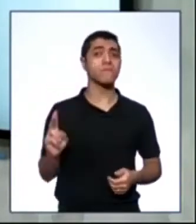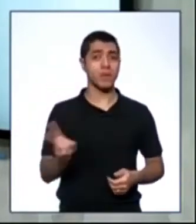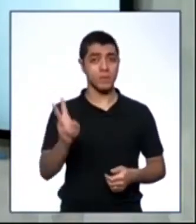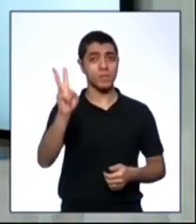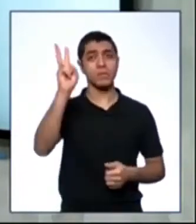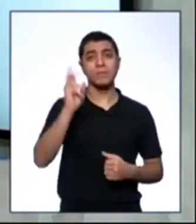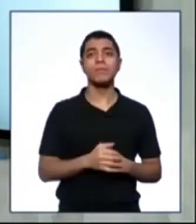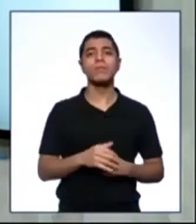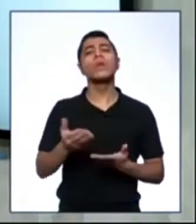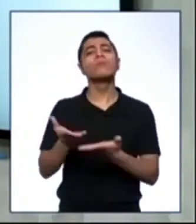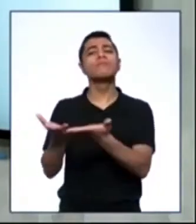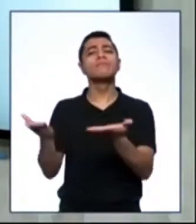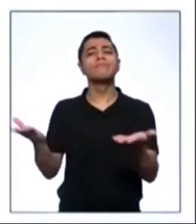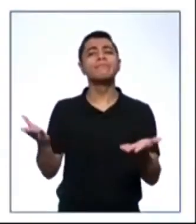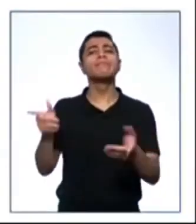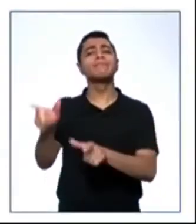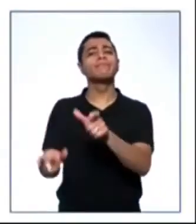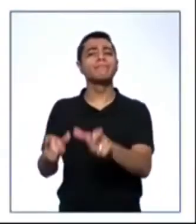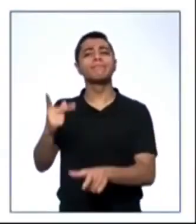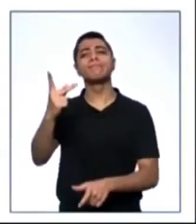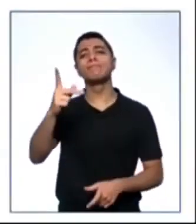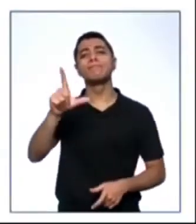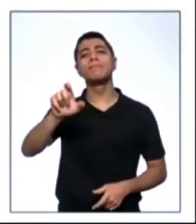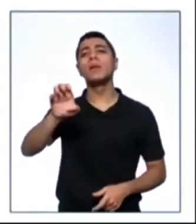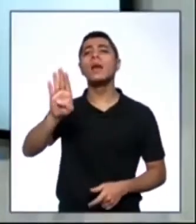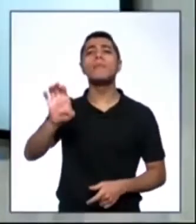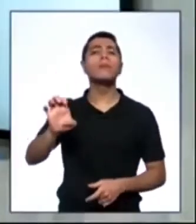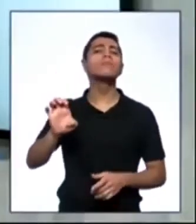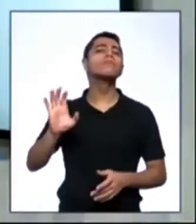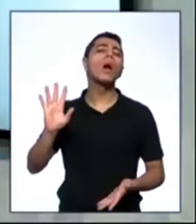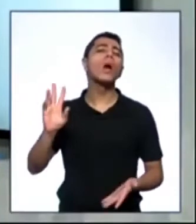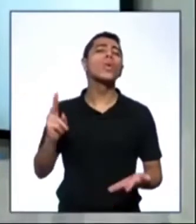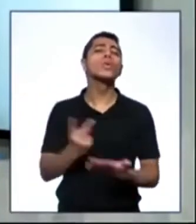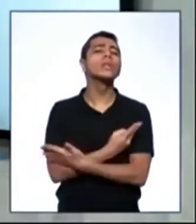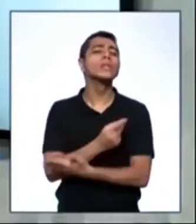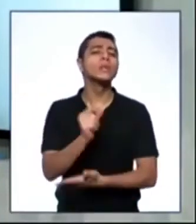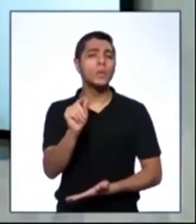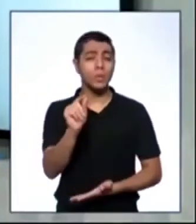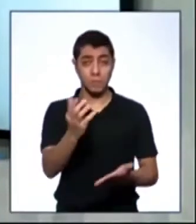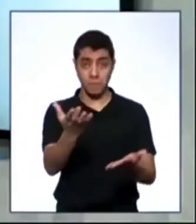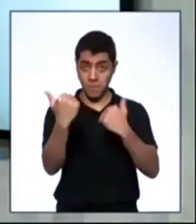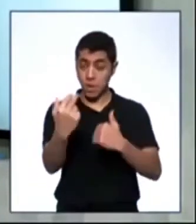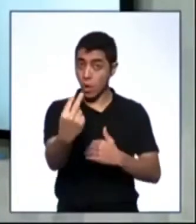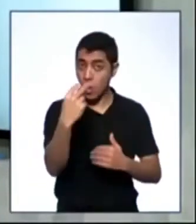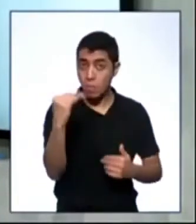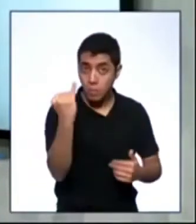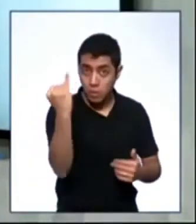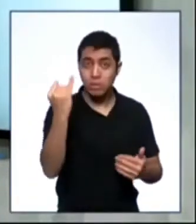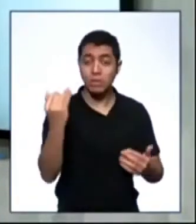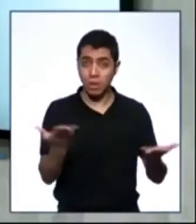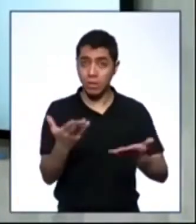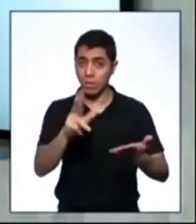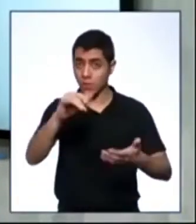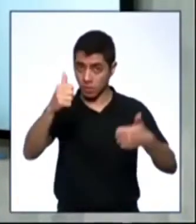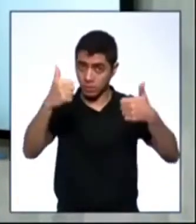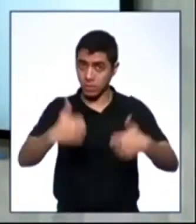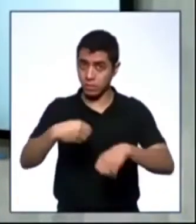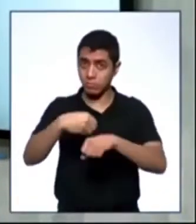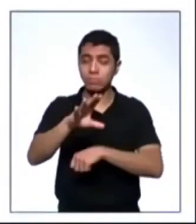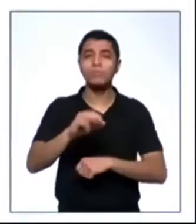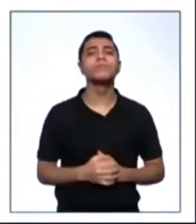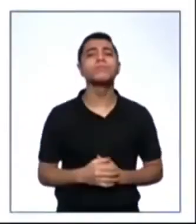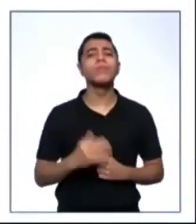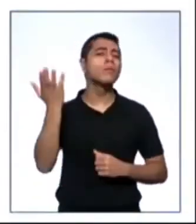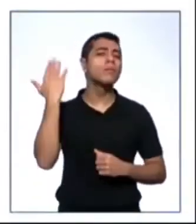com a plebe? Primeiro, olha pra mim que agora é importante, vamos trabalhar junto esse negócio que agora é significativo. Durante a